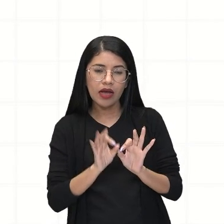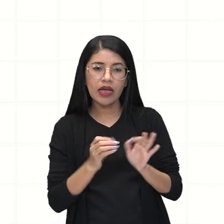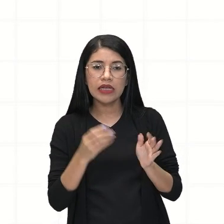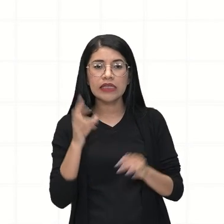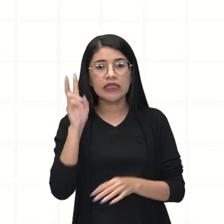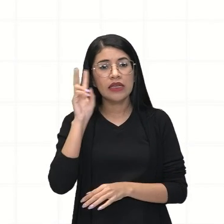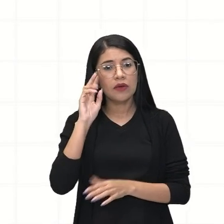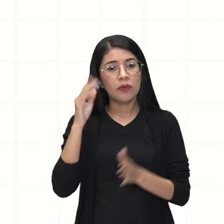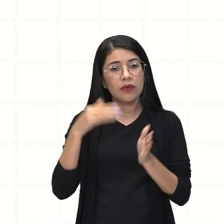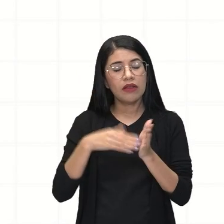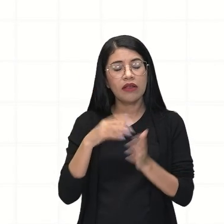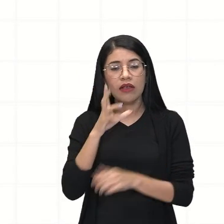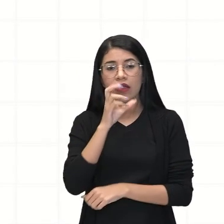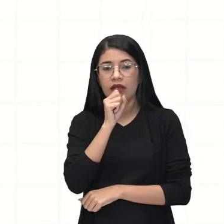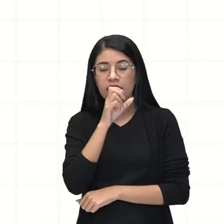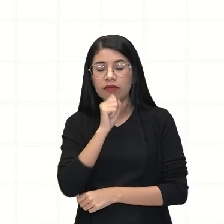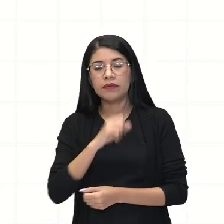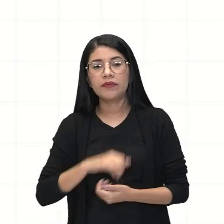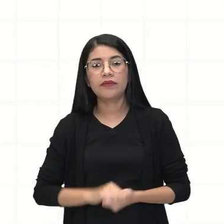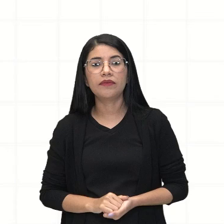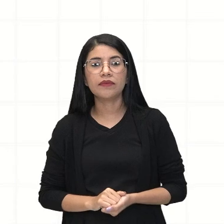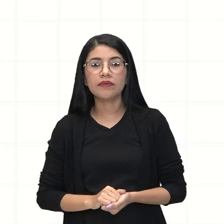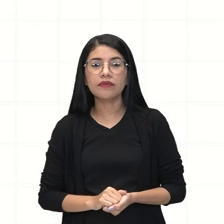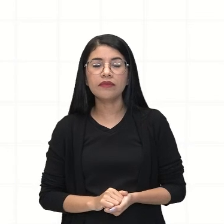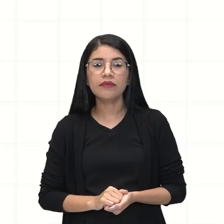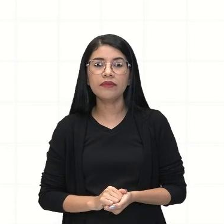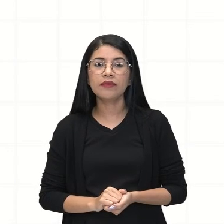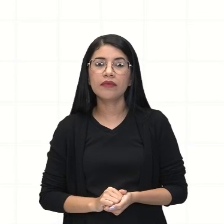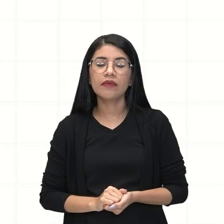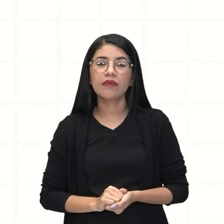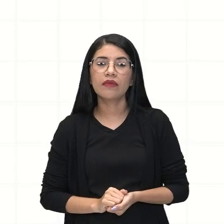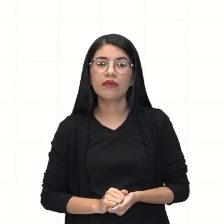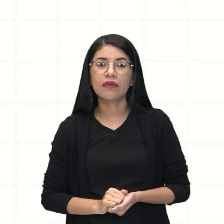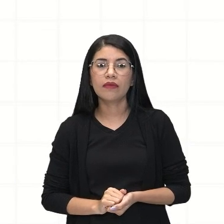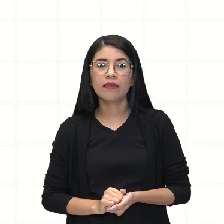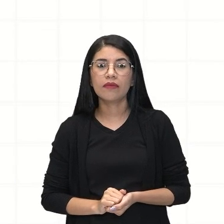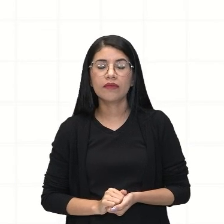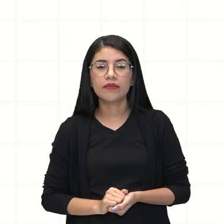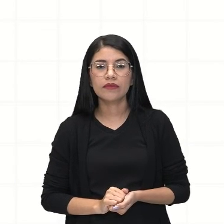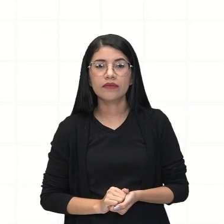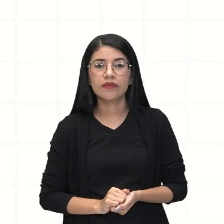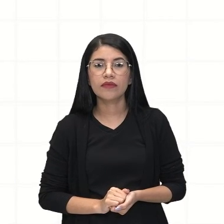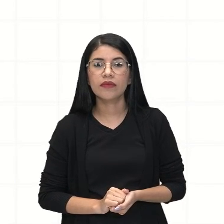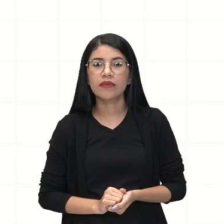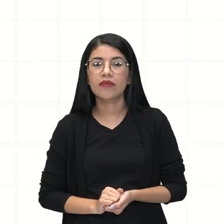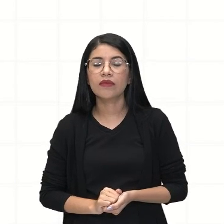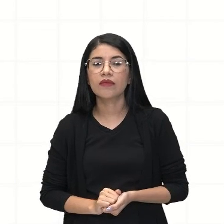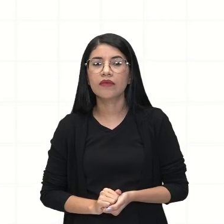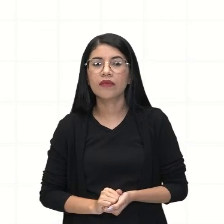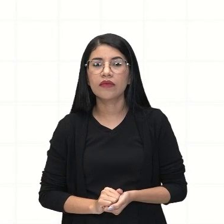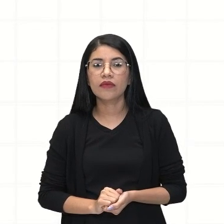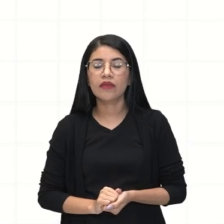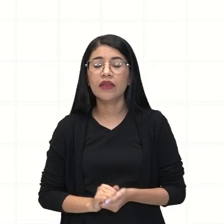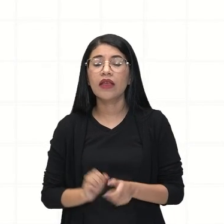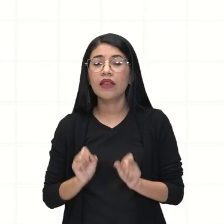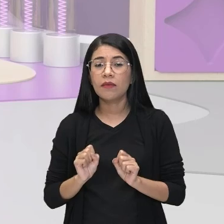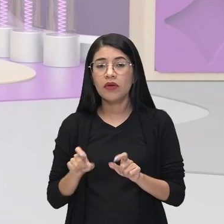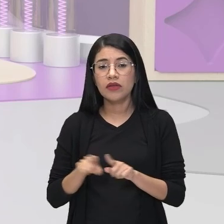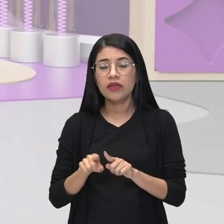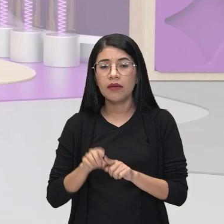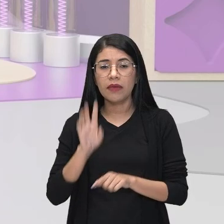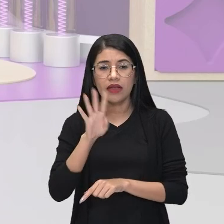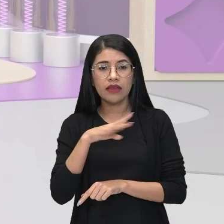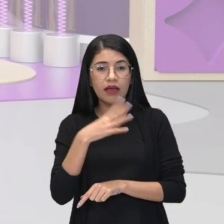até sábado, certo? E aí a gente pode colocar essa tabela em